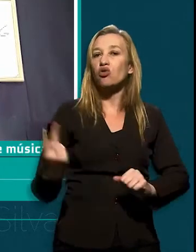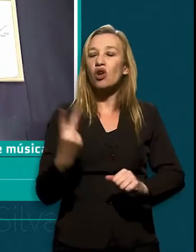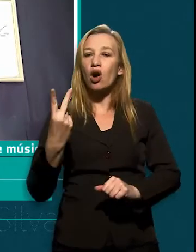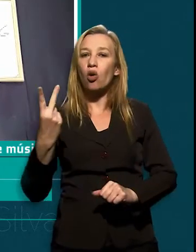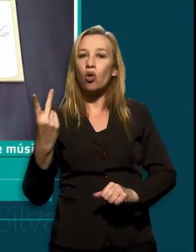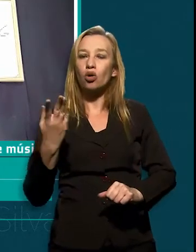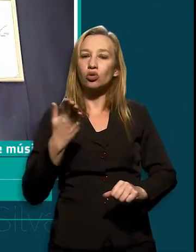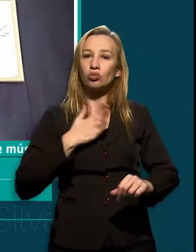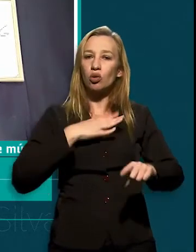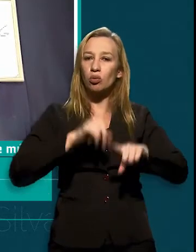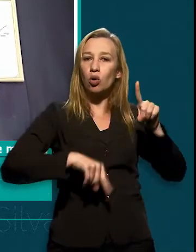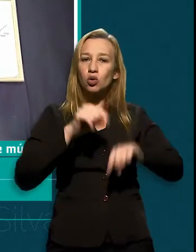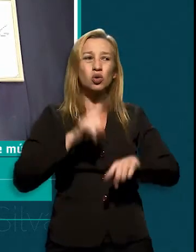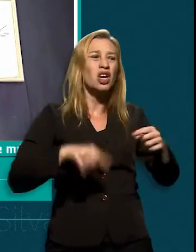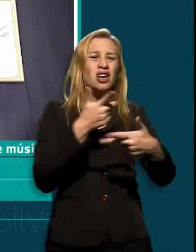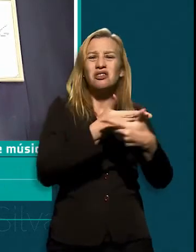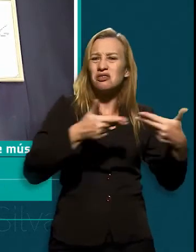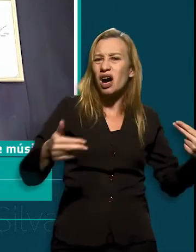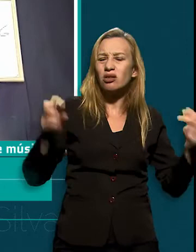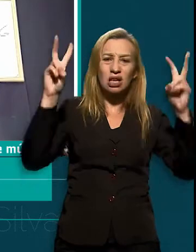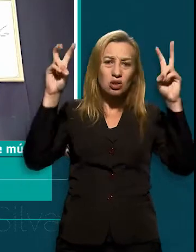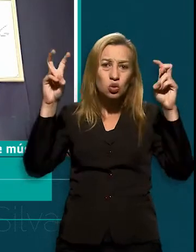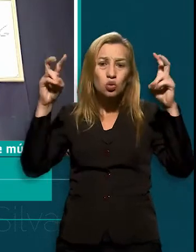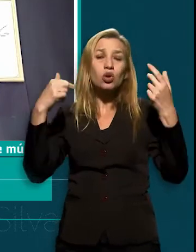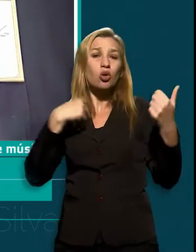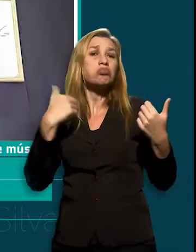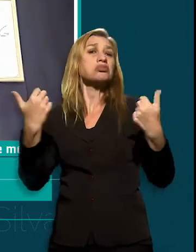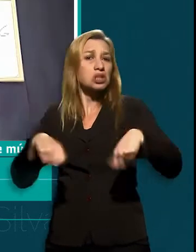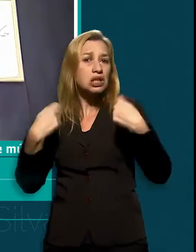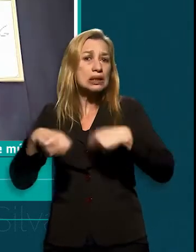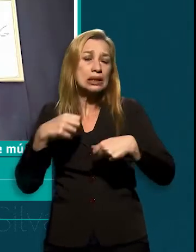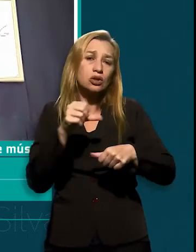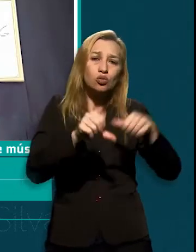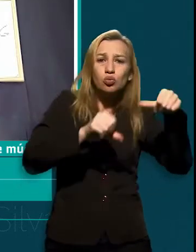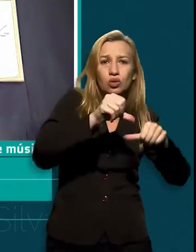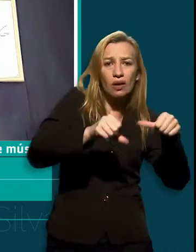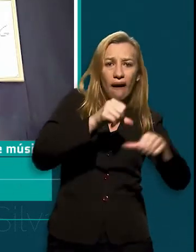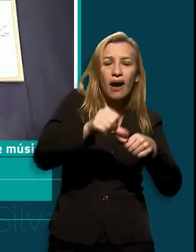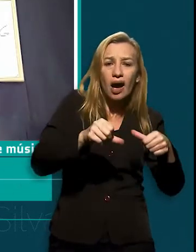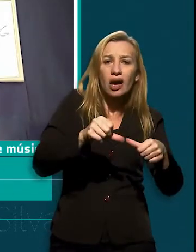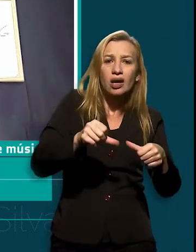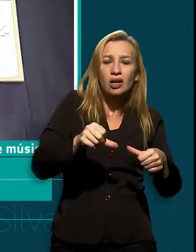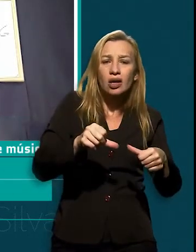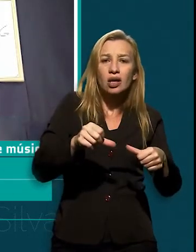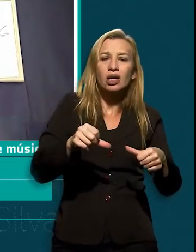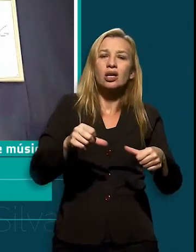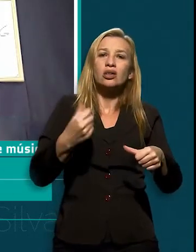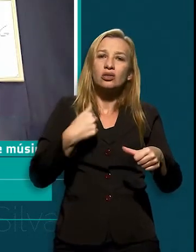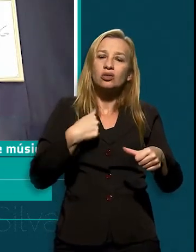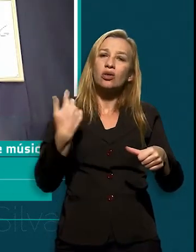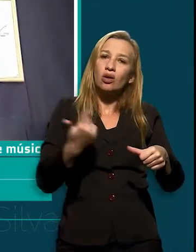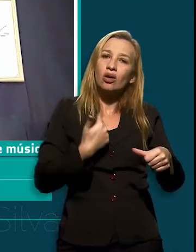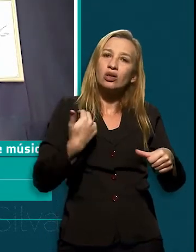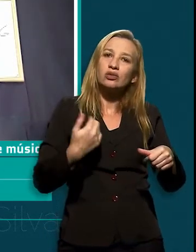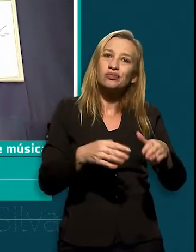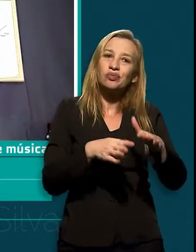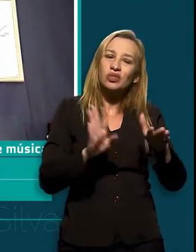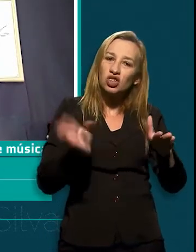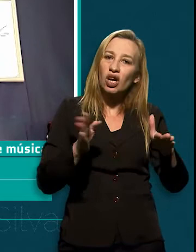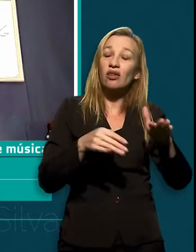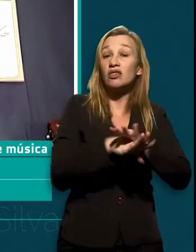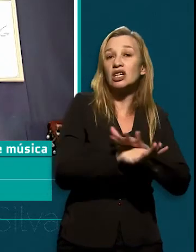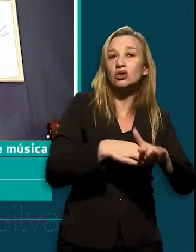tem várias coisas, várias situações que eu vou ter que mudar e a gente se acostumou com esse